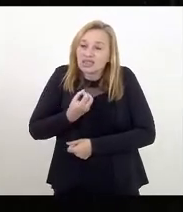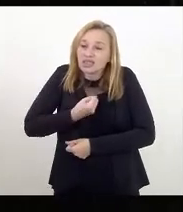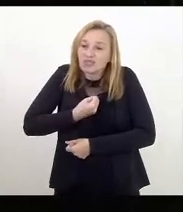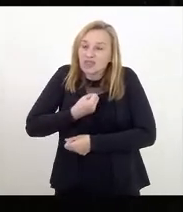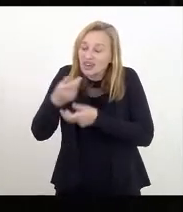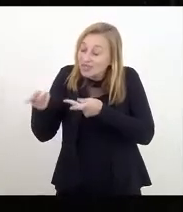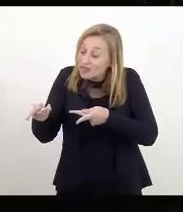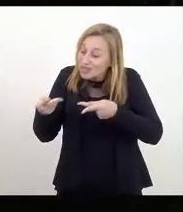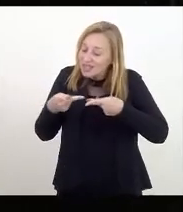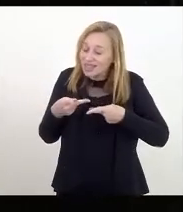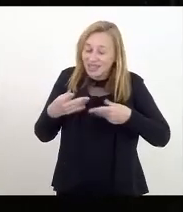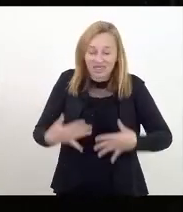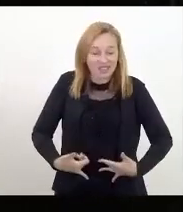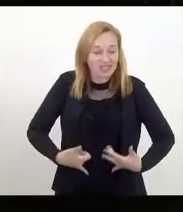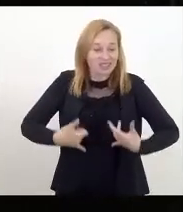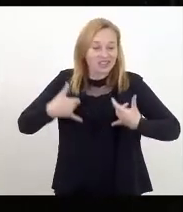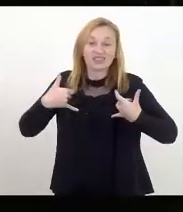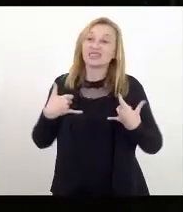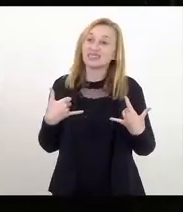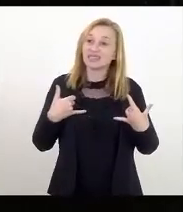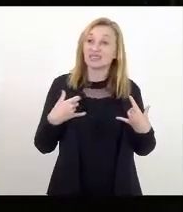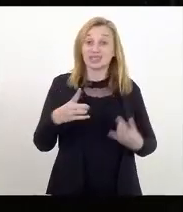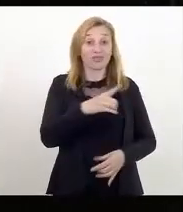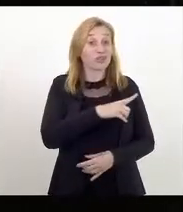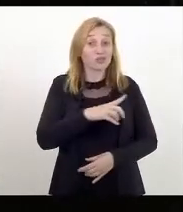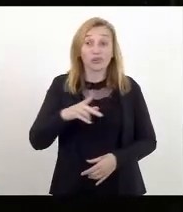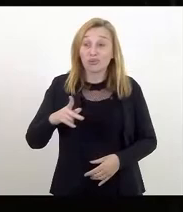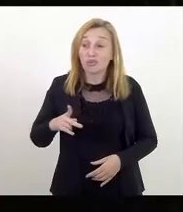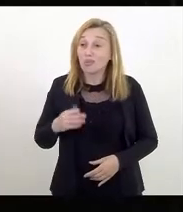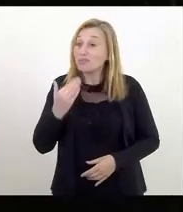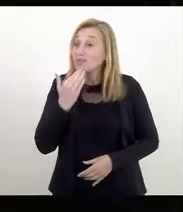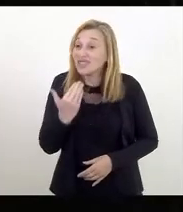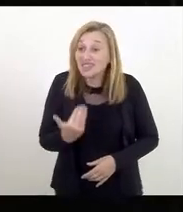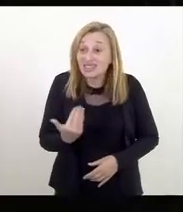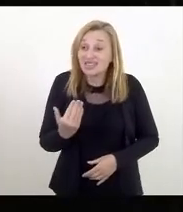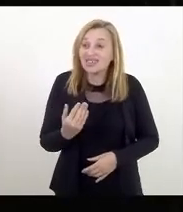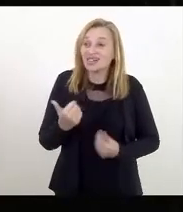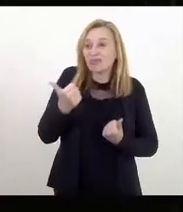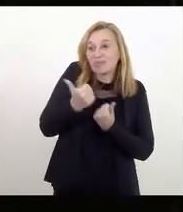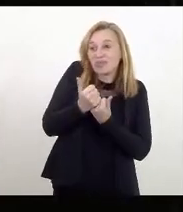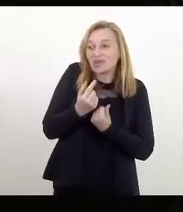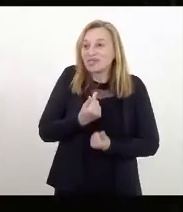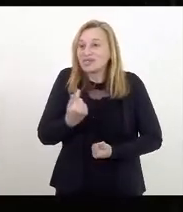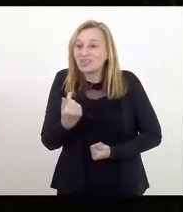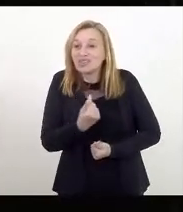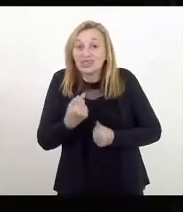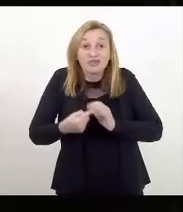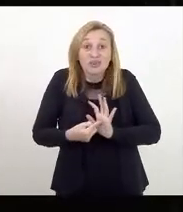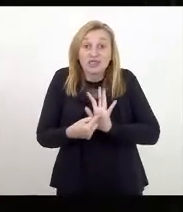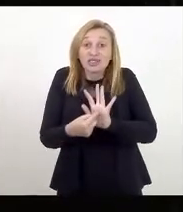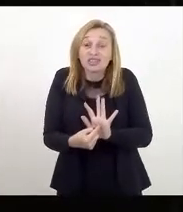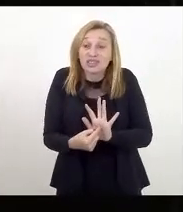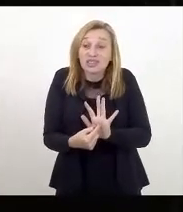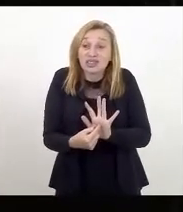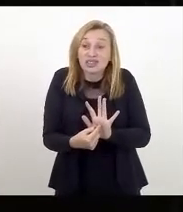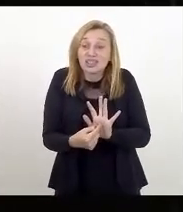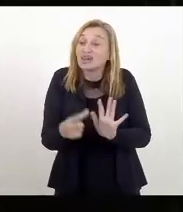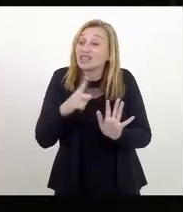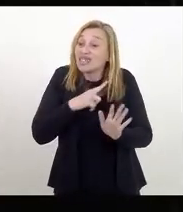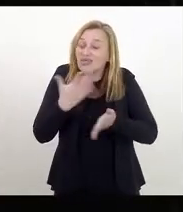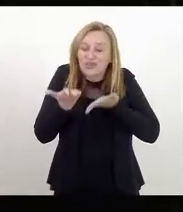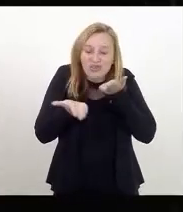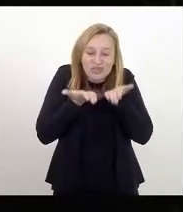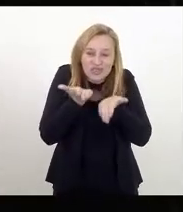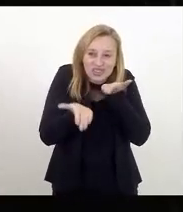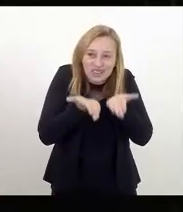visita honrosa do defensor público pedindo o nosso apoio e nos mostrando que teve o cuidado